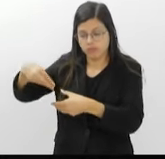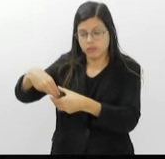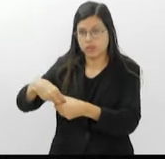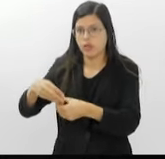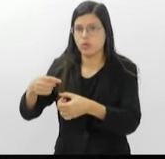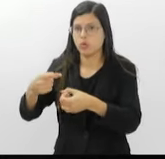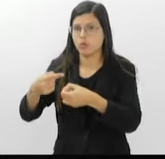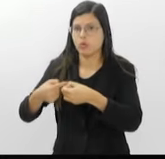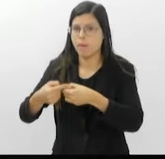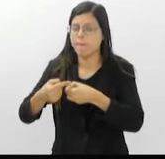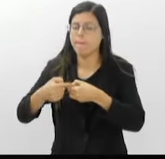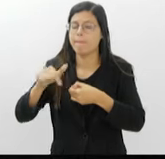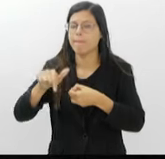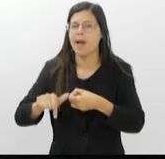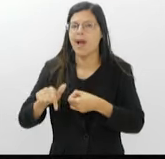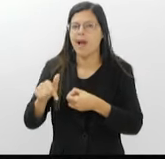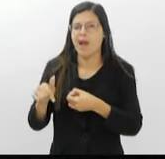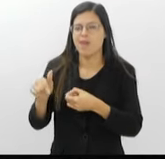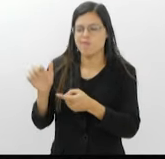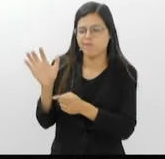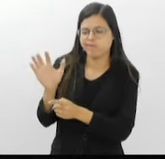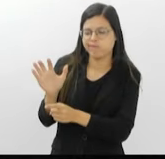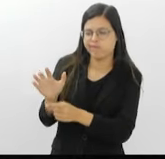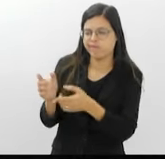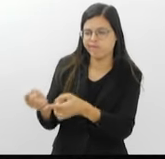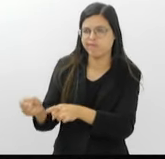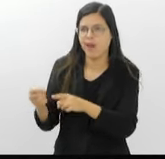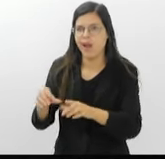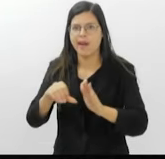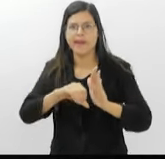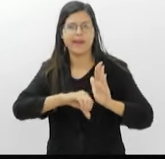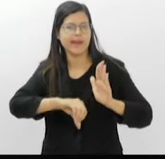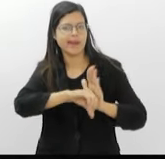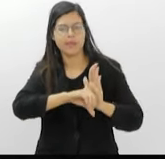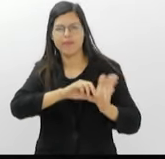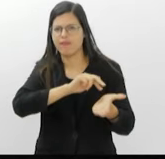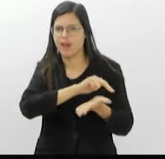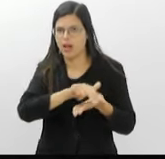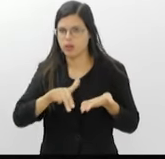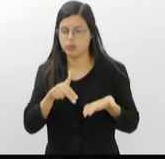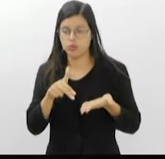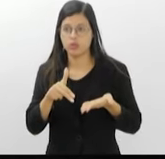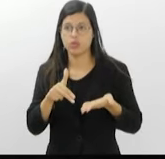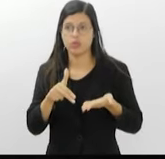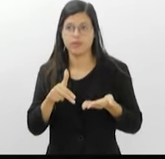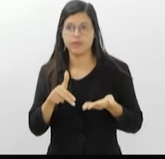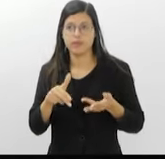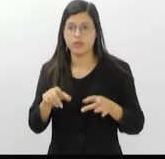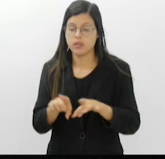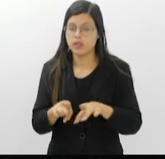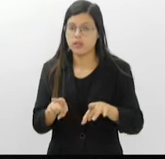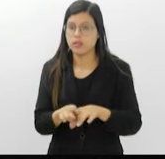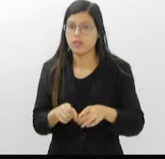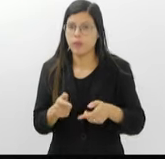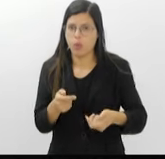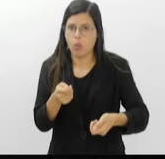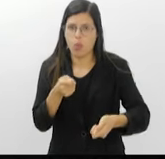praticar intimidações, sortes de crime, toda sorte de crimes, como também o controle das